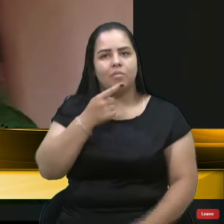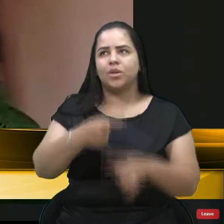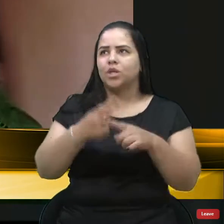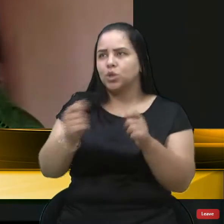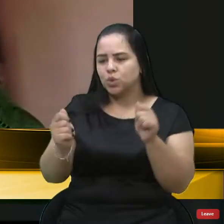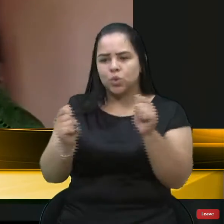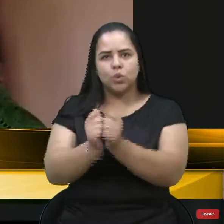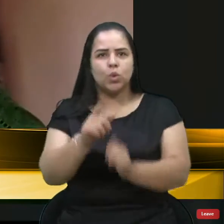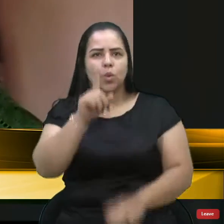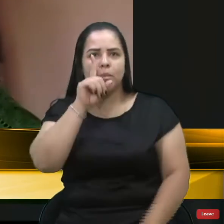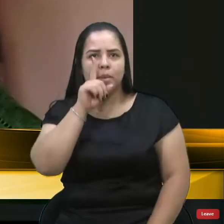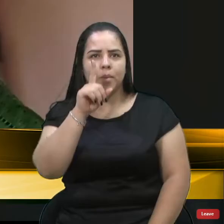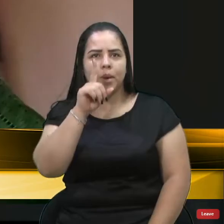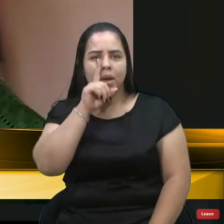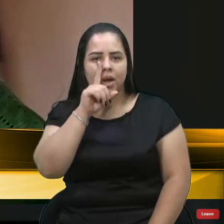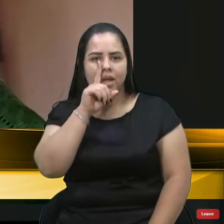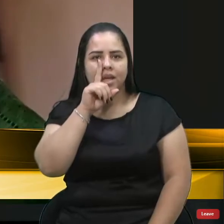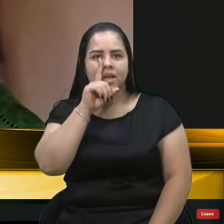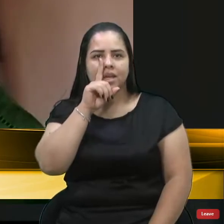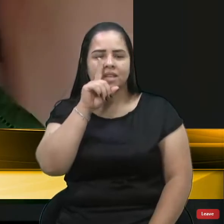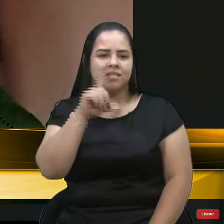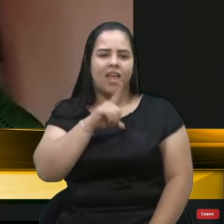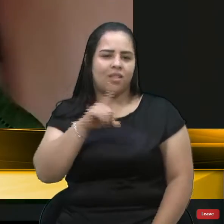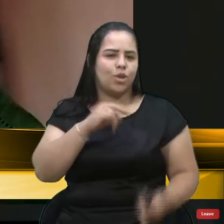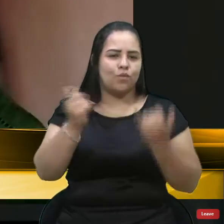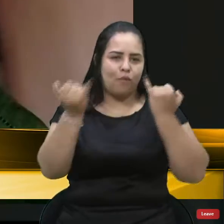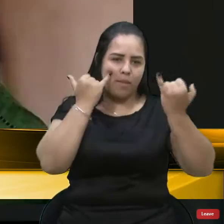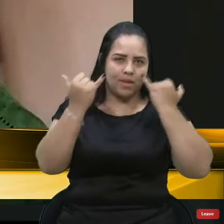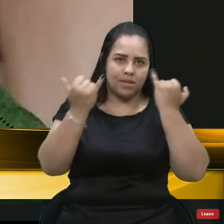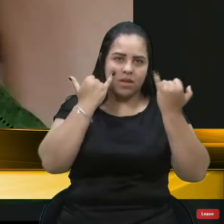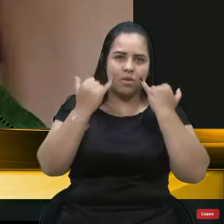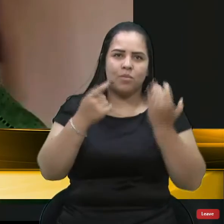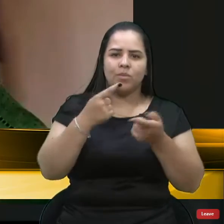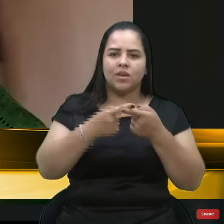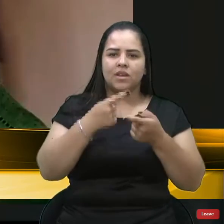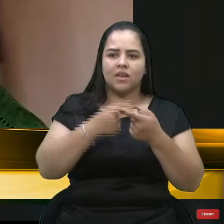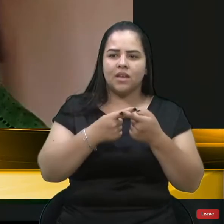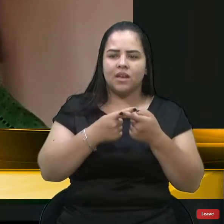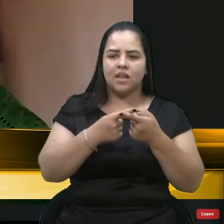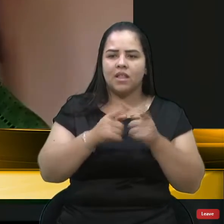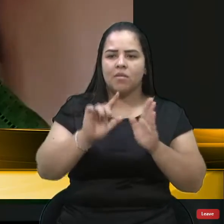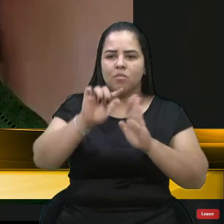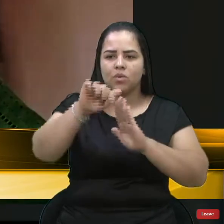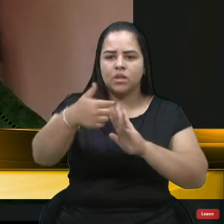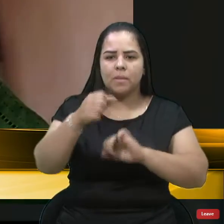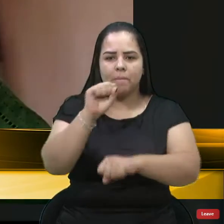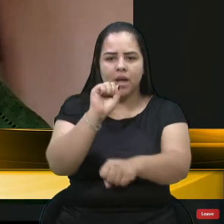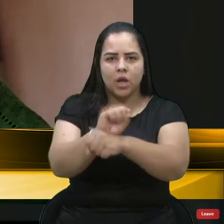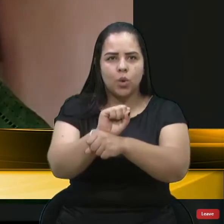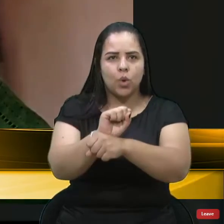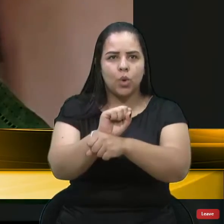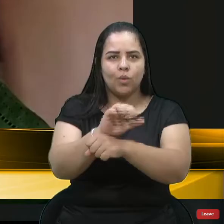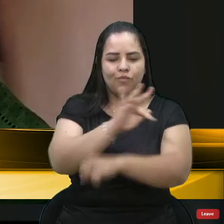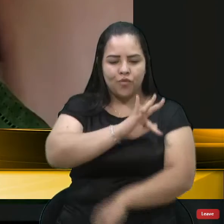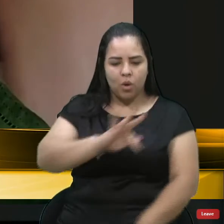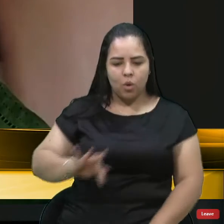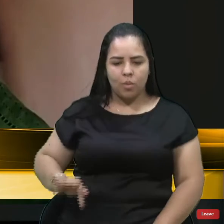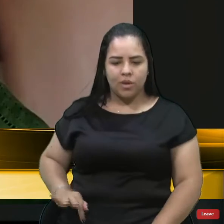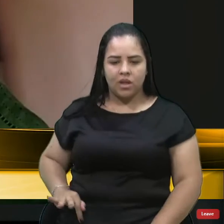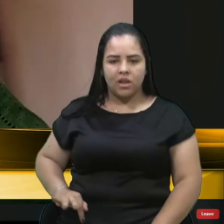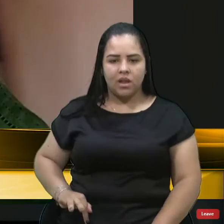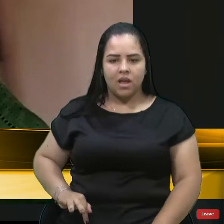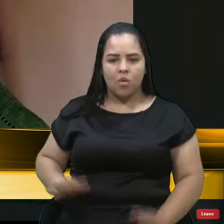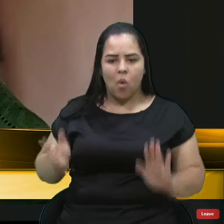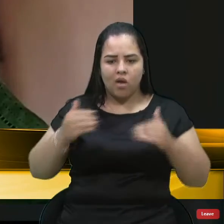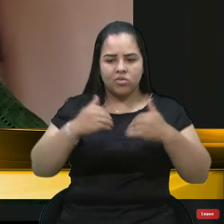da progressão deles até o momento em que se parou os atendimentos em Farroupilha e, infelizmente, da regressão que